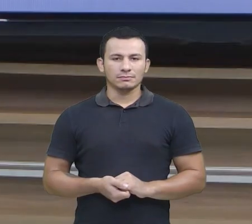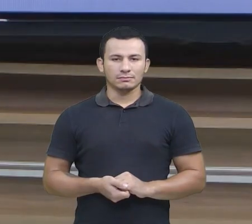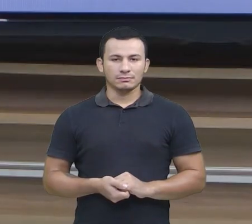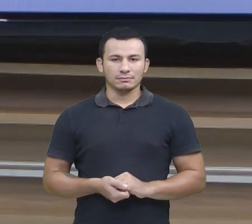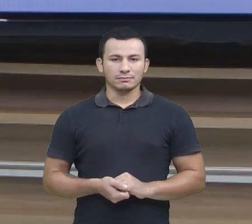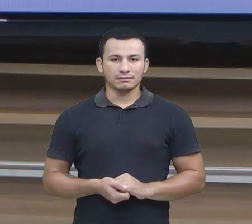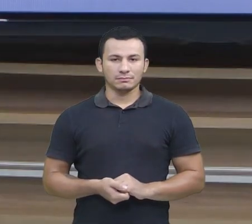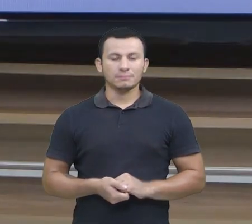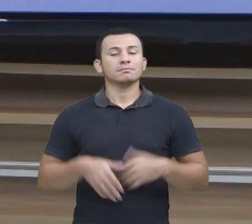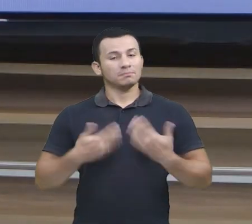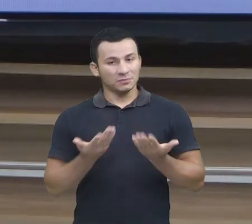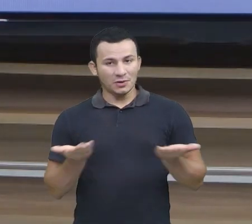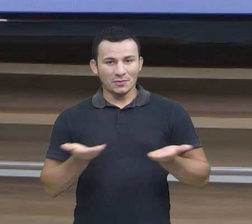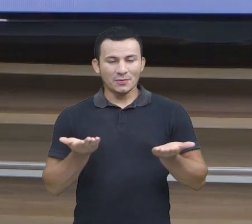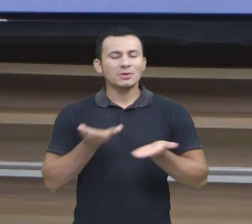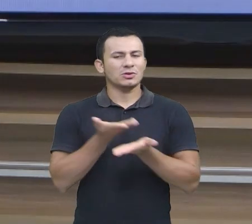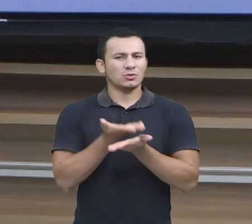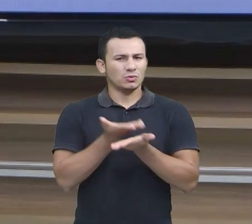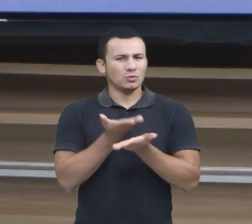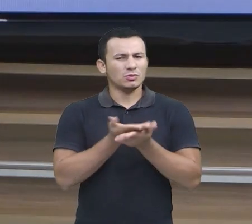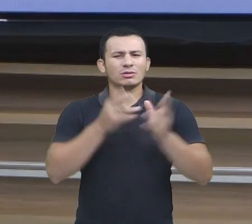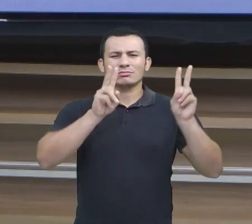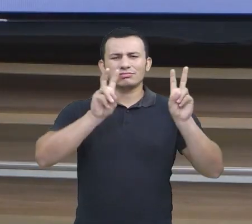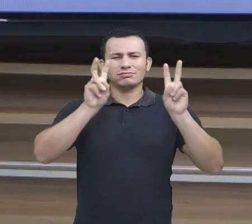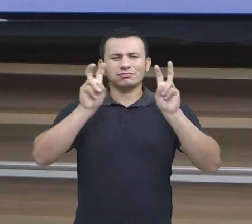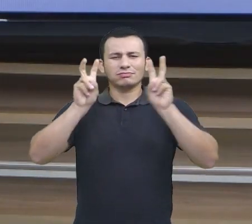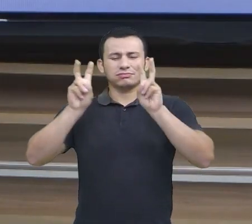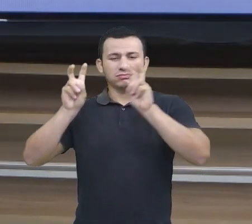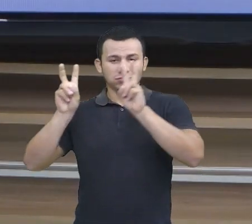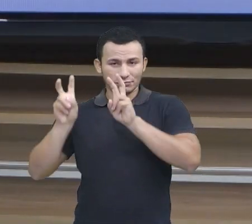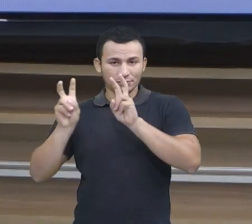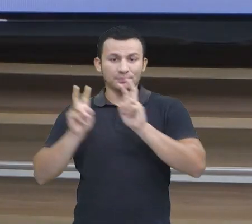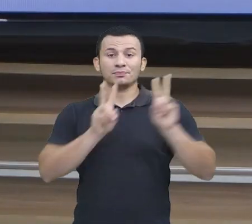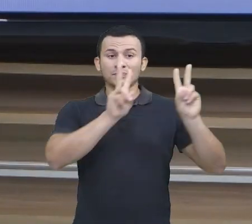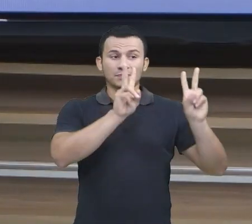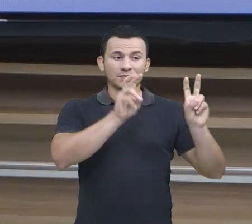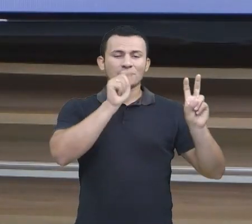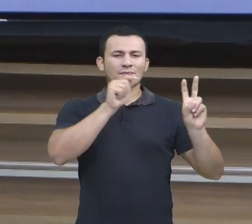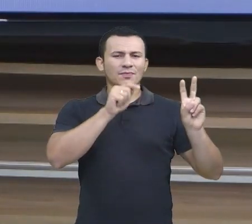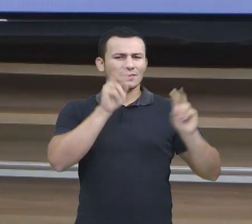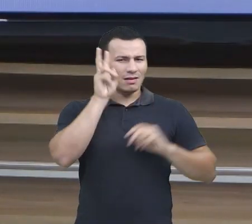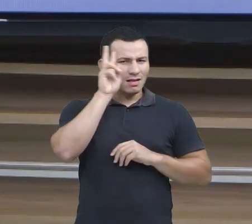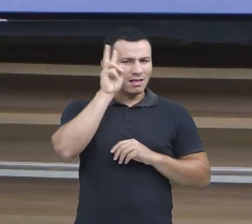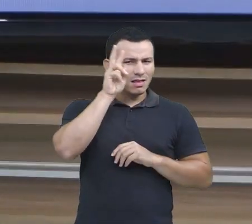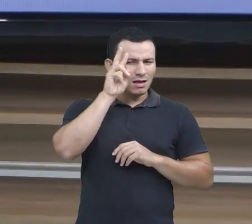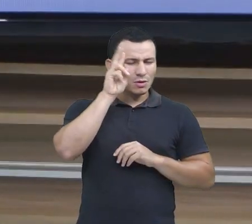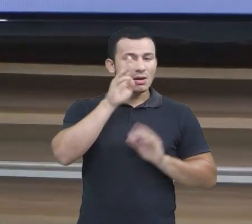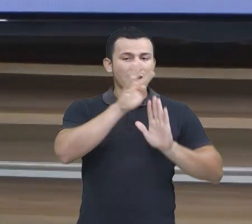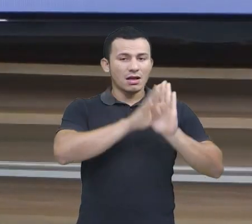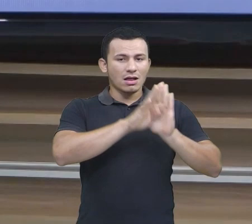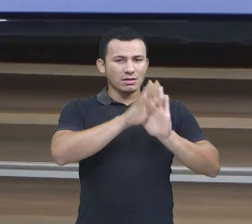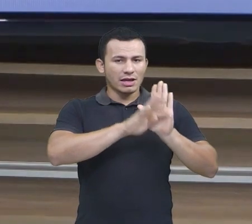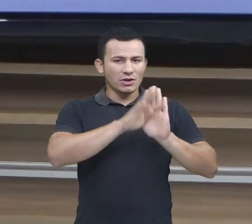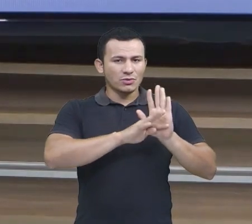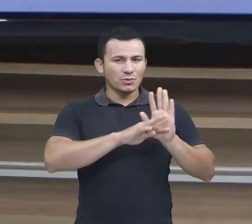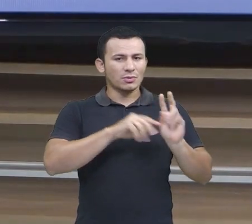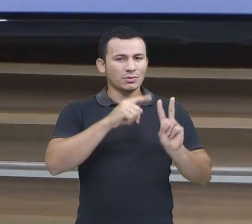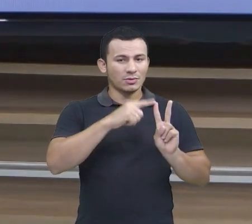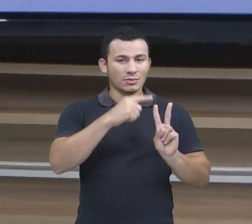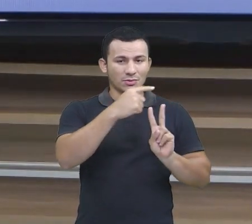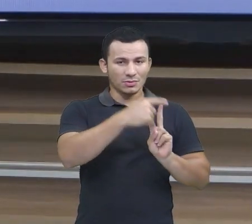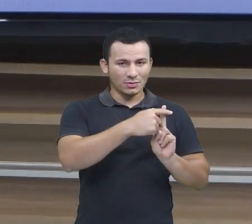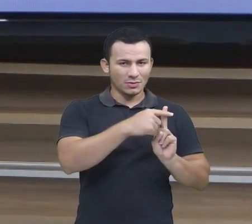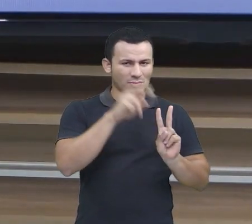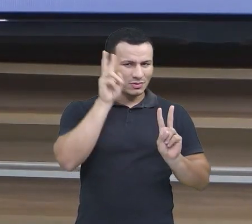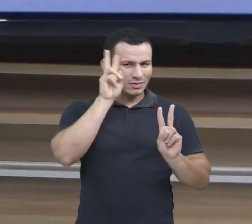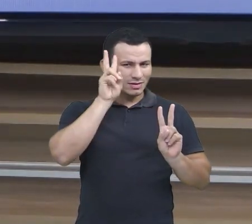Nós estudamos o que é um texto multimodal. Vocês se lembram? Sim ou não? Eu acabei de explicar